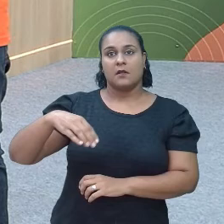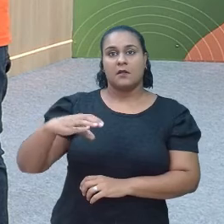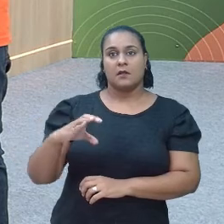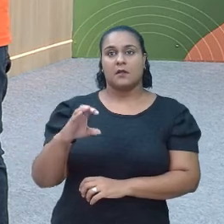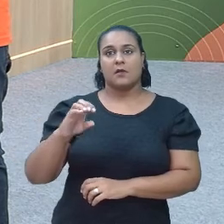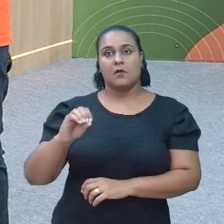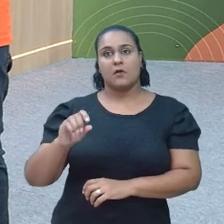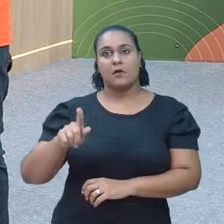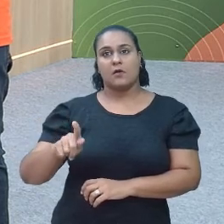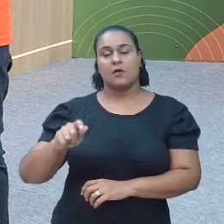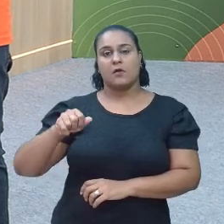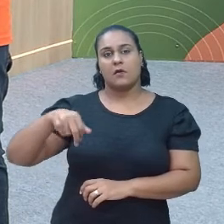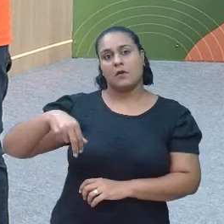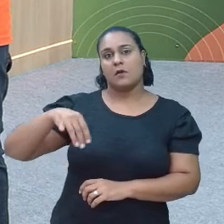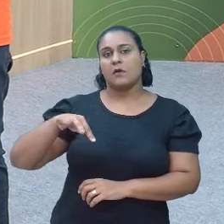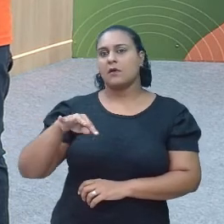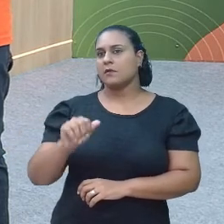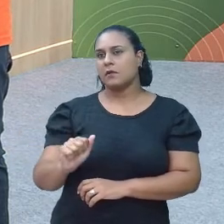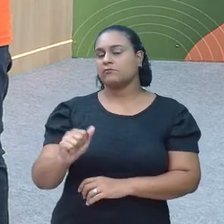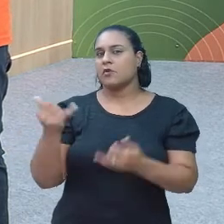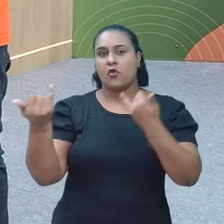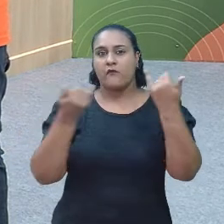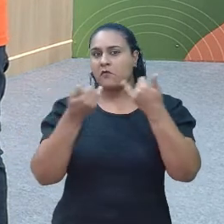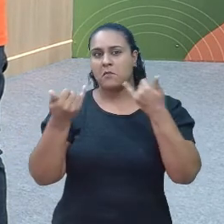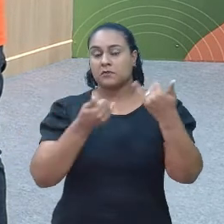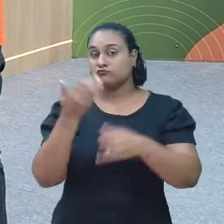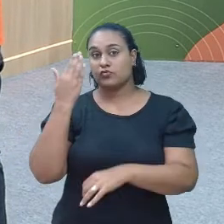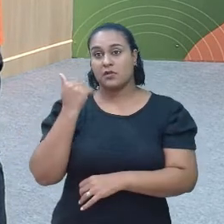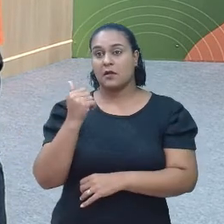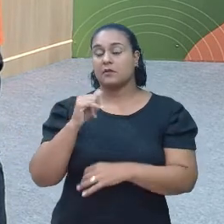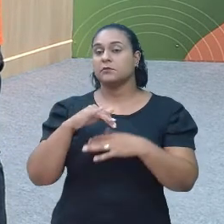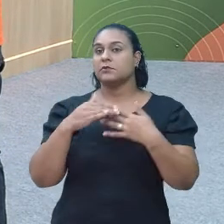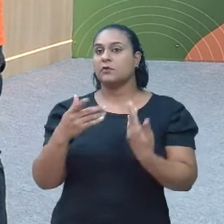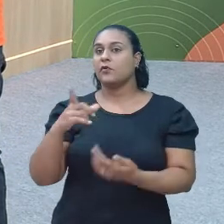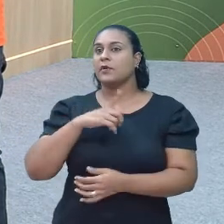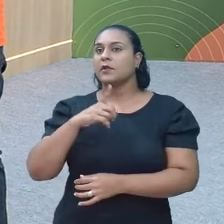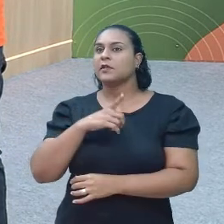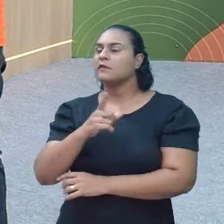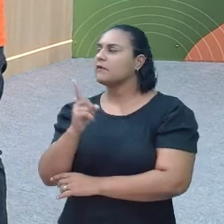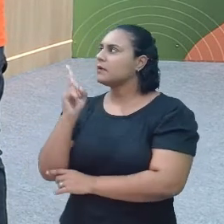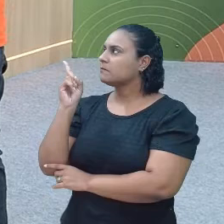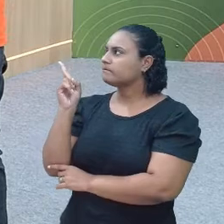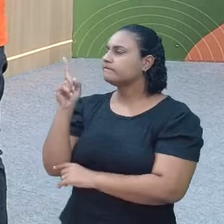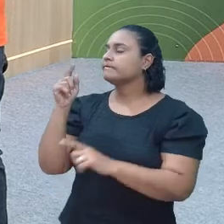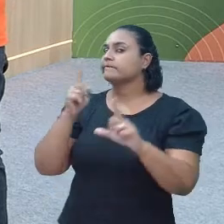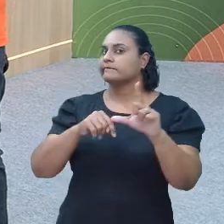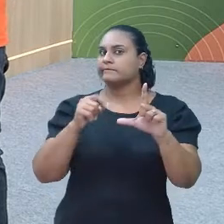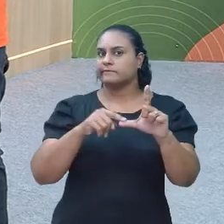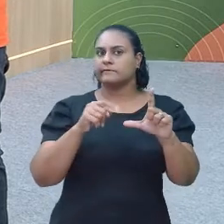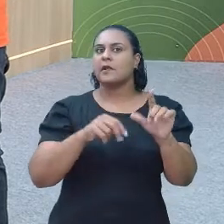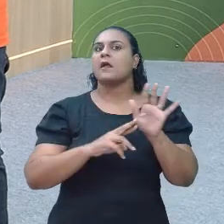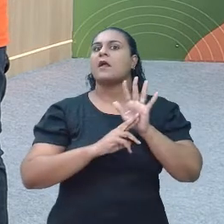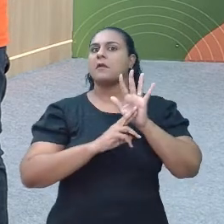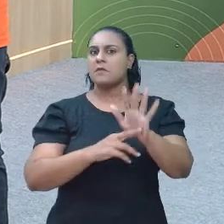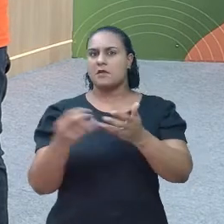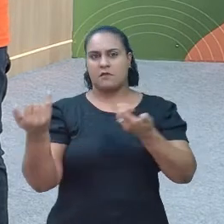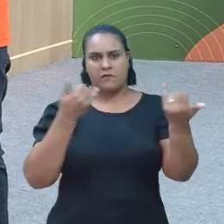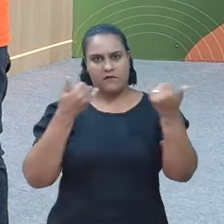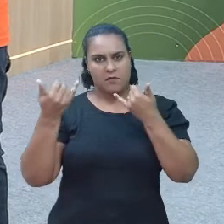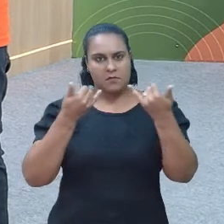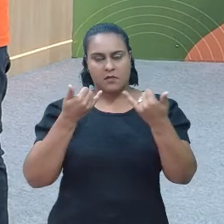são informações desconhecidas. Então, toda vez que você se deparar com uma equação e tiver uma letra, aquilo representa uma